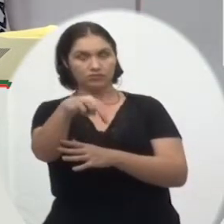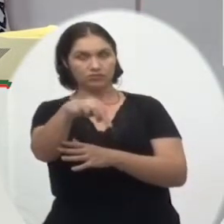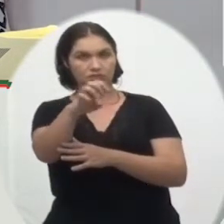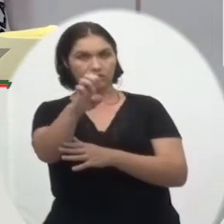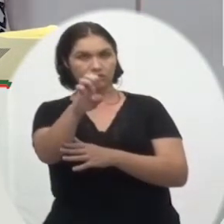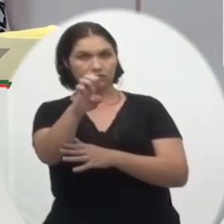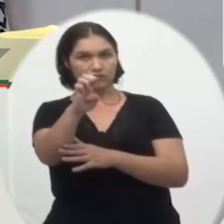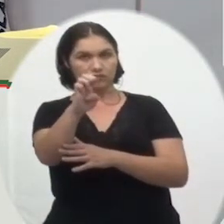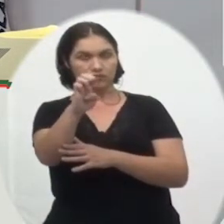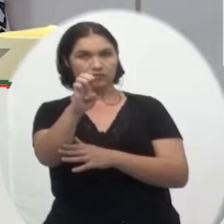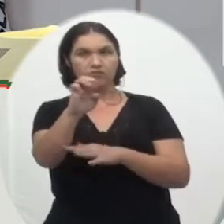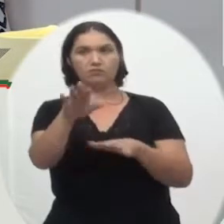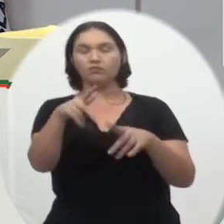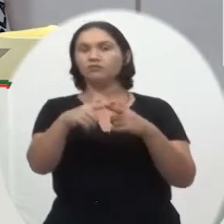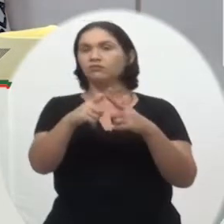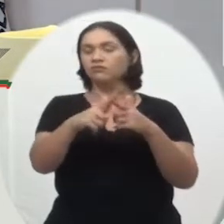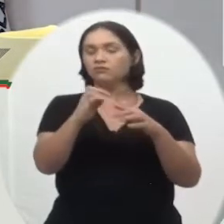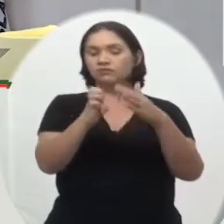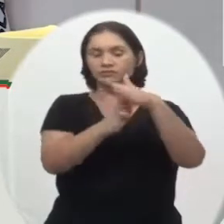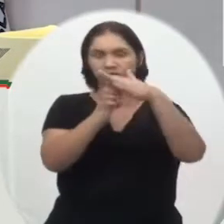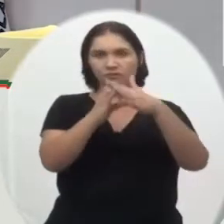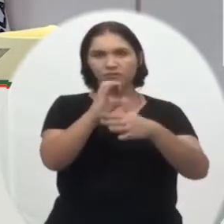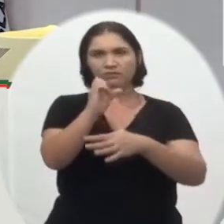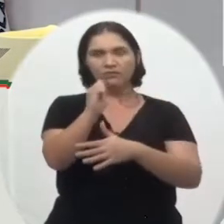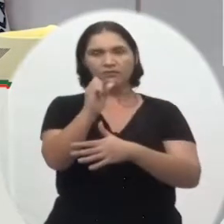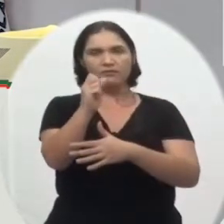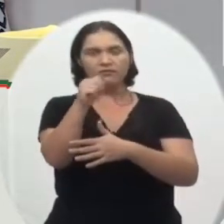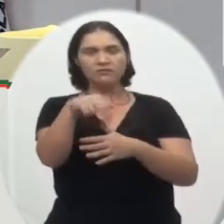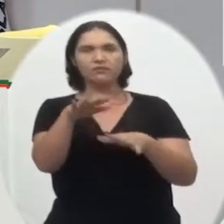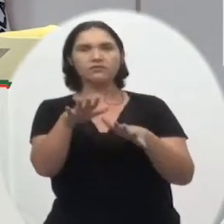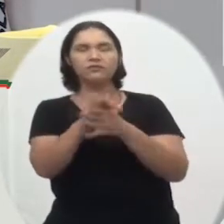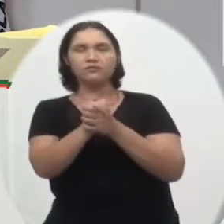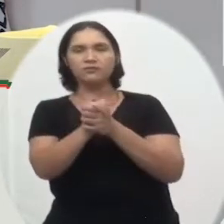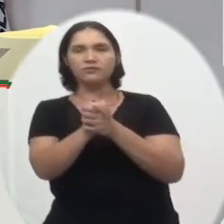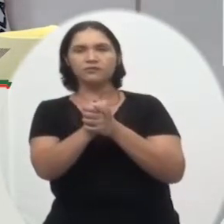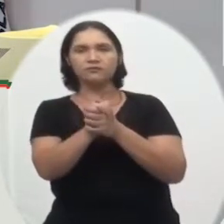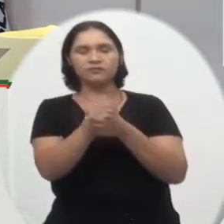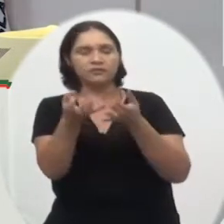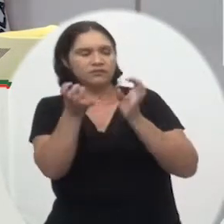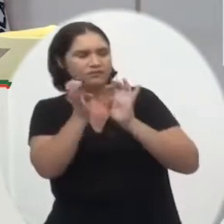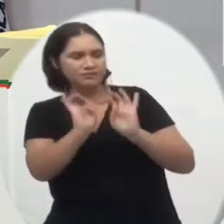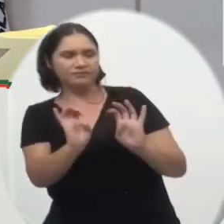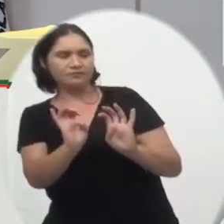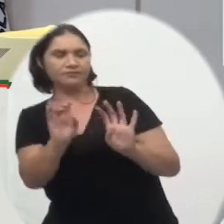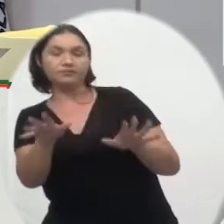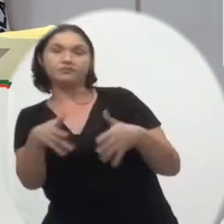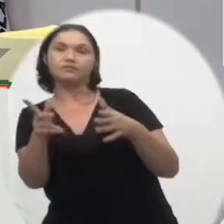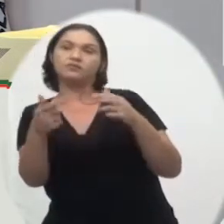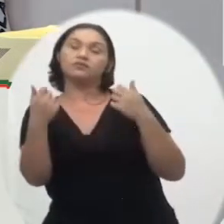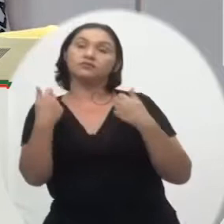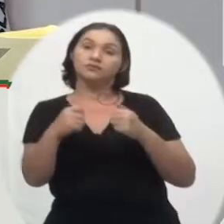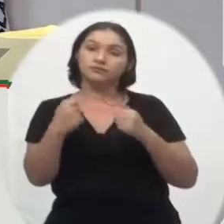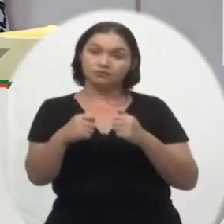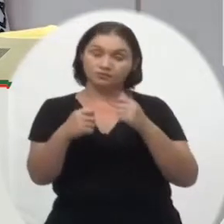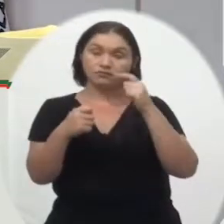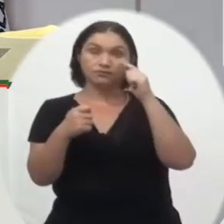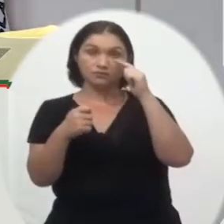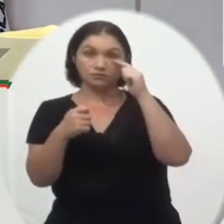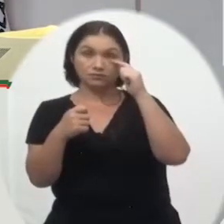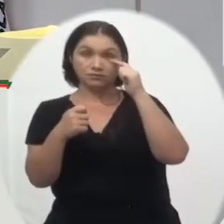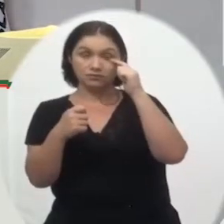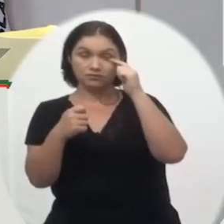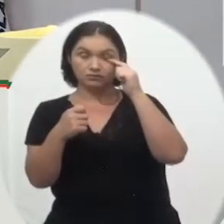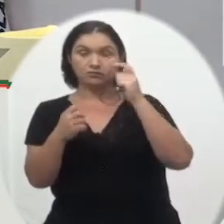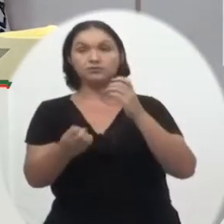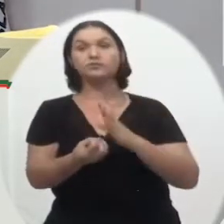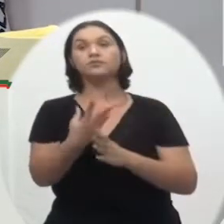Se a Casan não aceitar, devemos buscar sim as medidas e aí sim um descumprimento contratual.